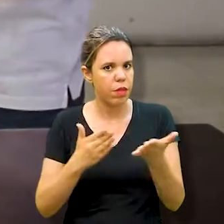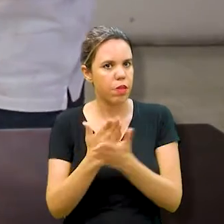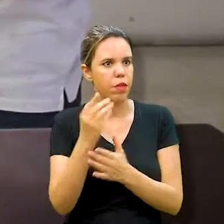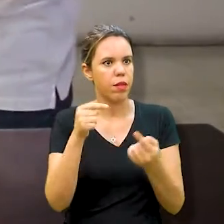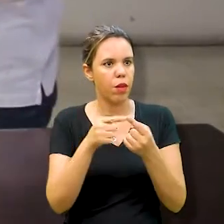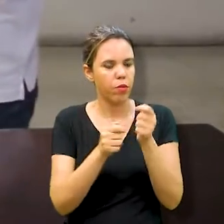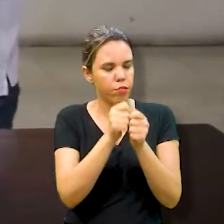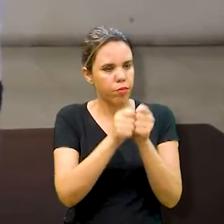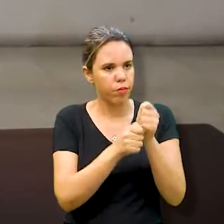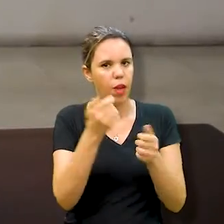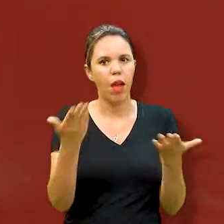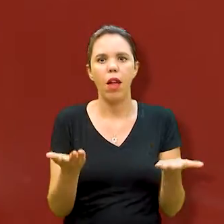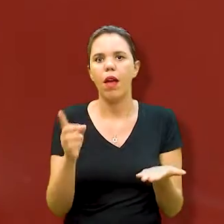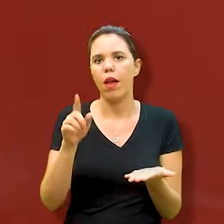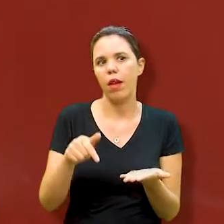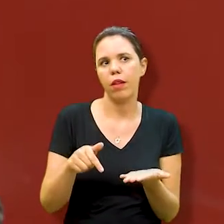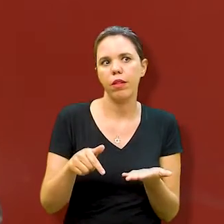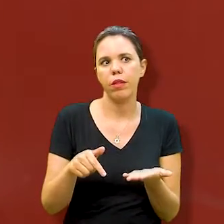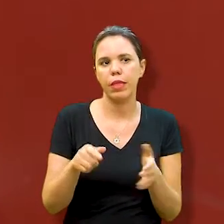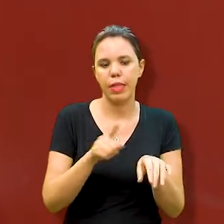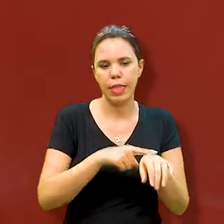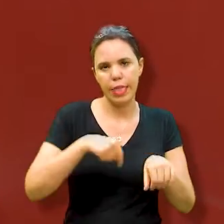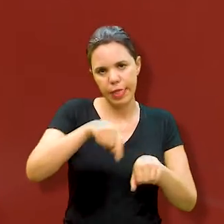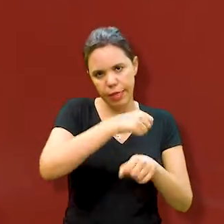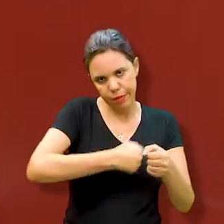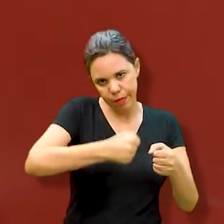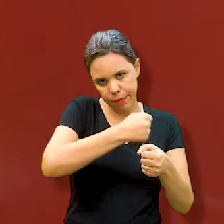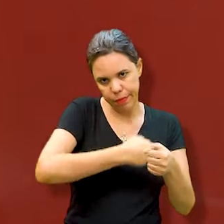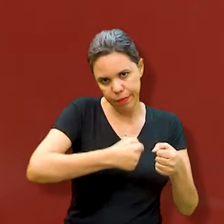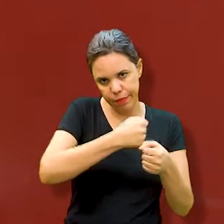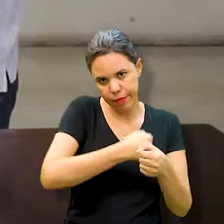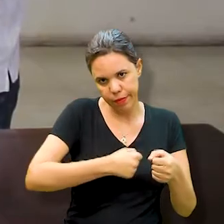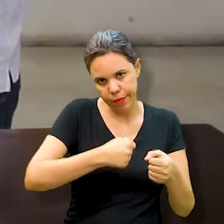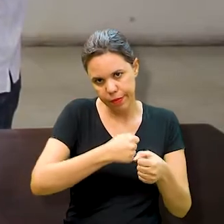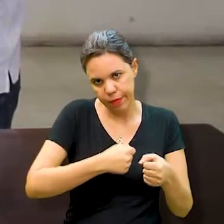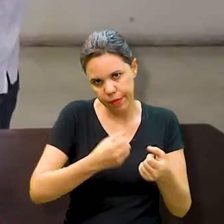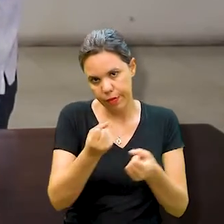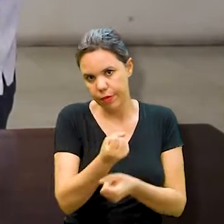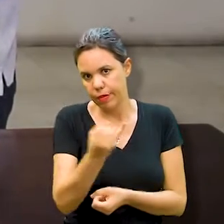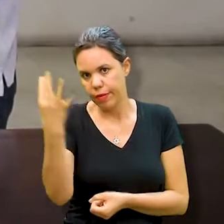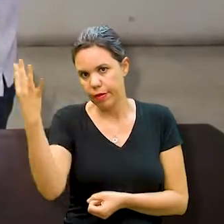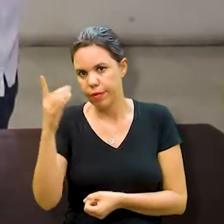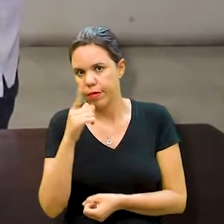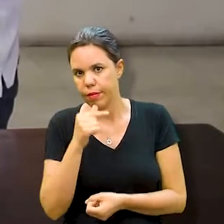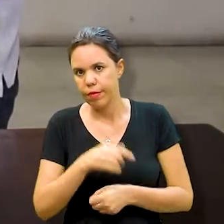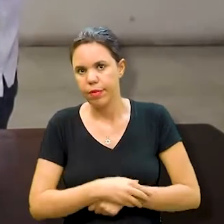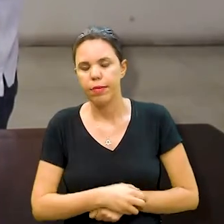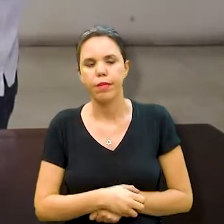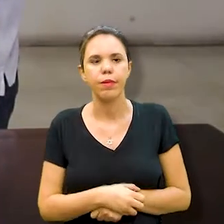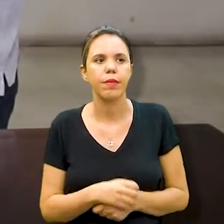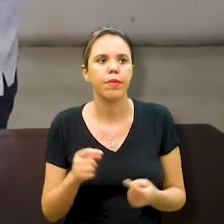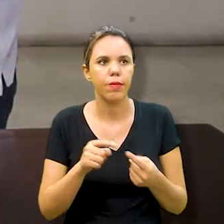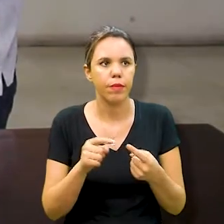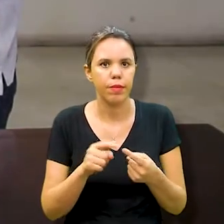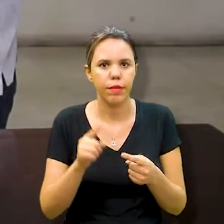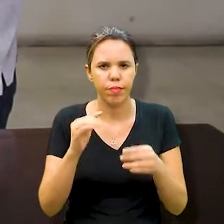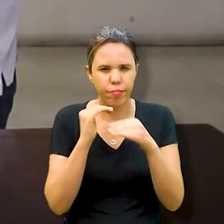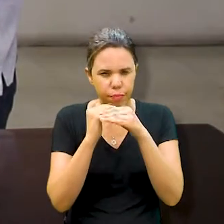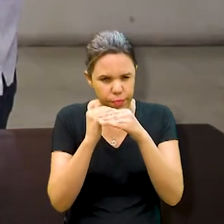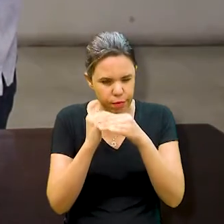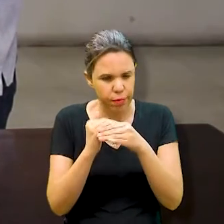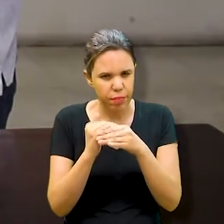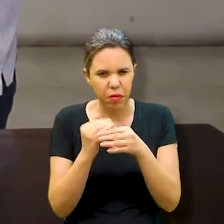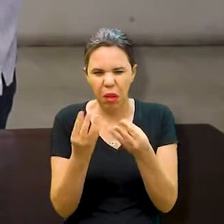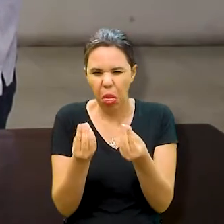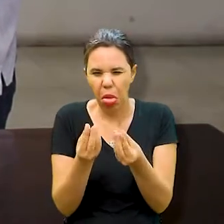para o pessoal acertar esse ponto do Arroz tá seria na no tempo de cozimento e na quantidade de e a gente acertar